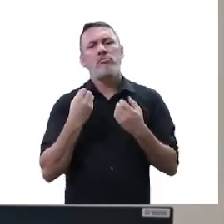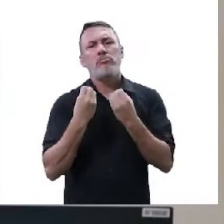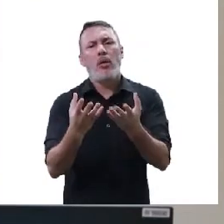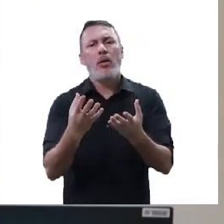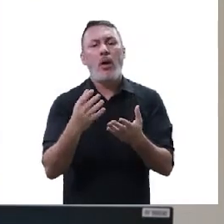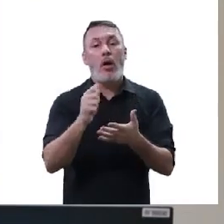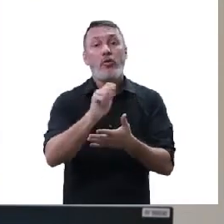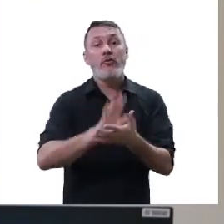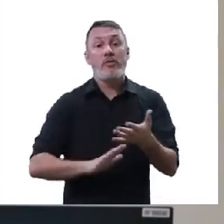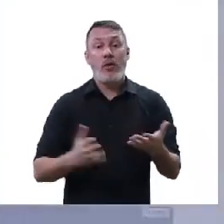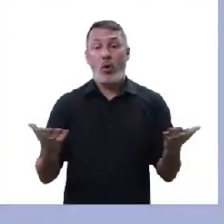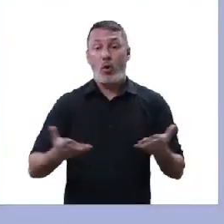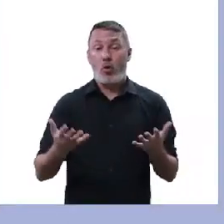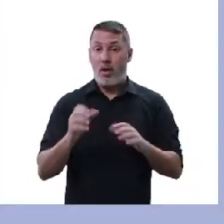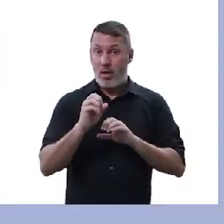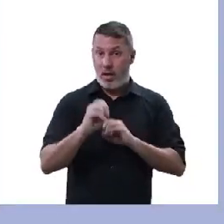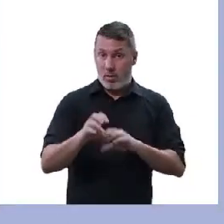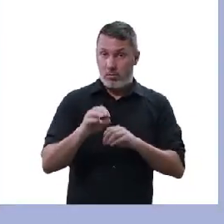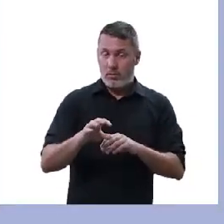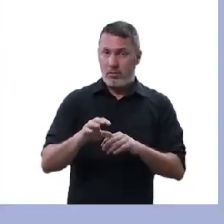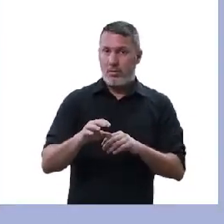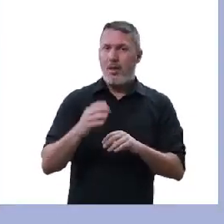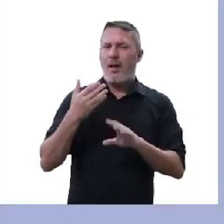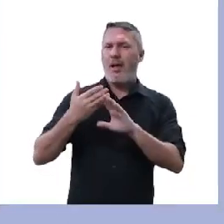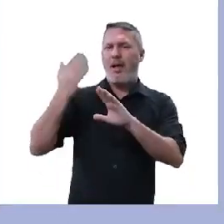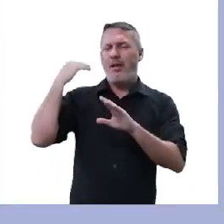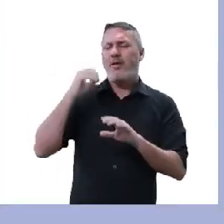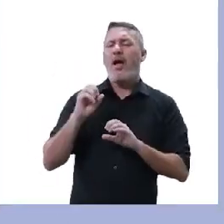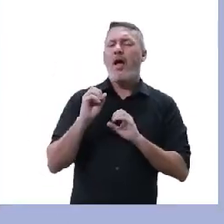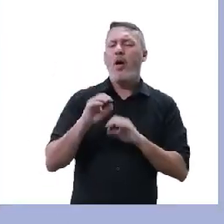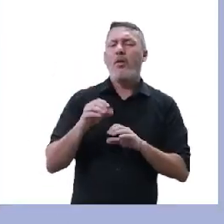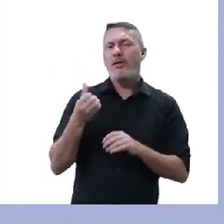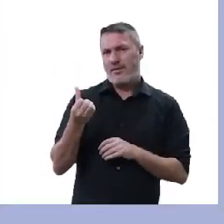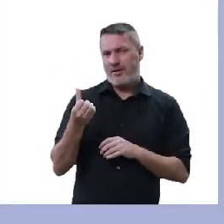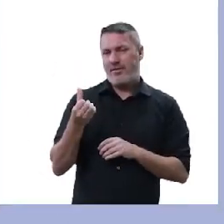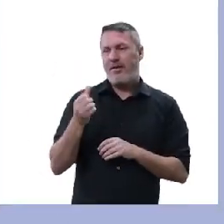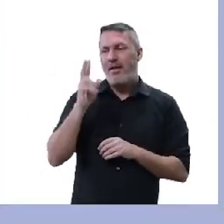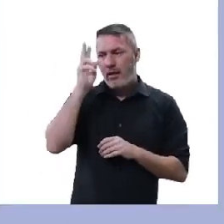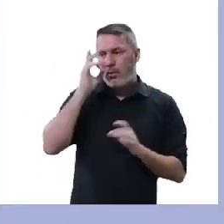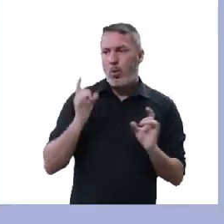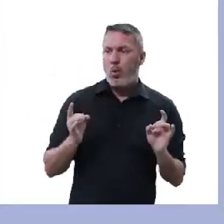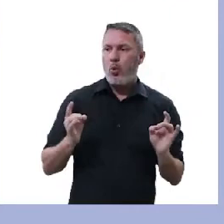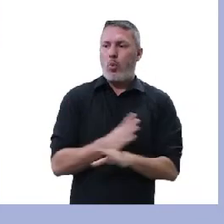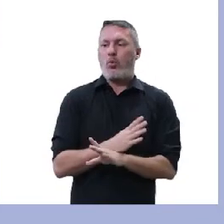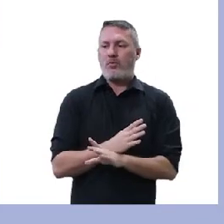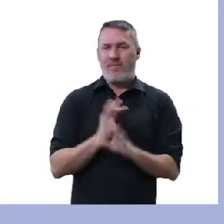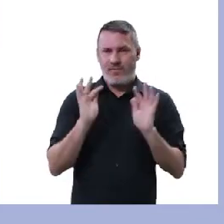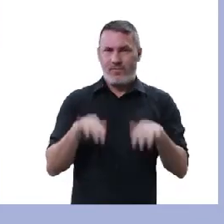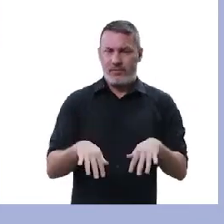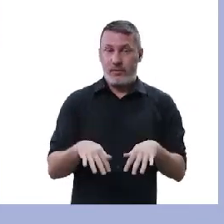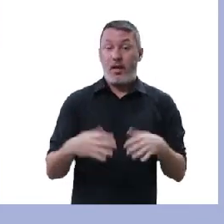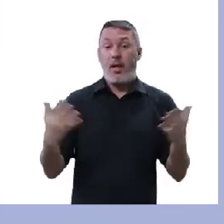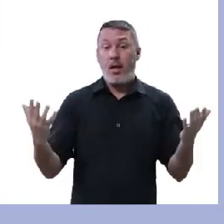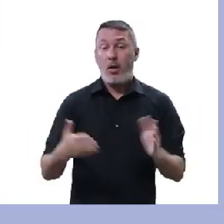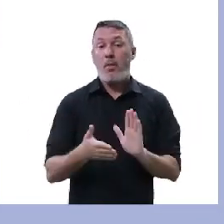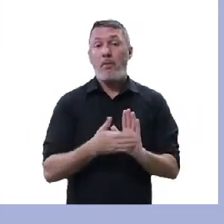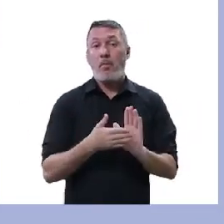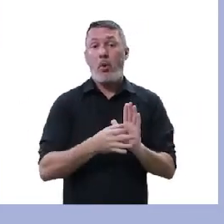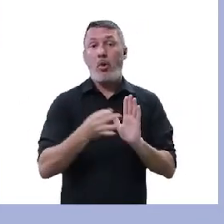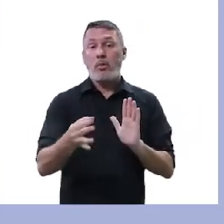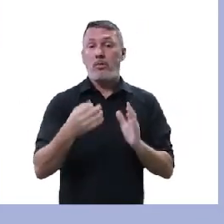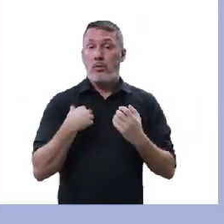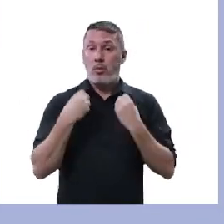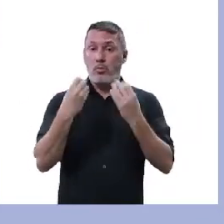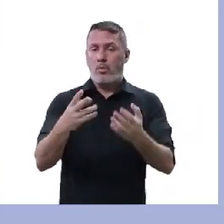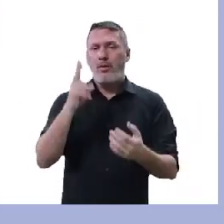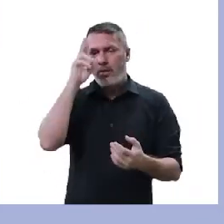a atividade dessa aula? Nós já falamos na aula 6 sobre as conclusões. Então, a proposta, quando